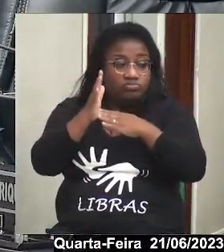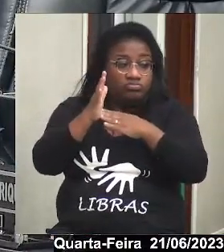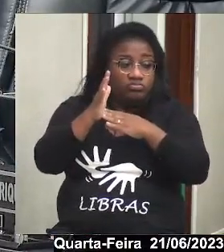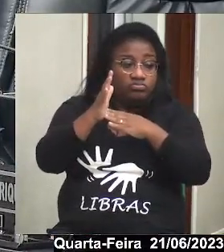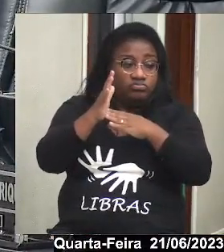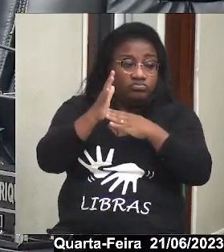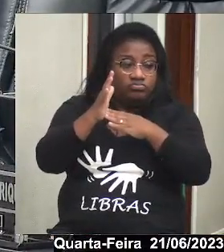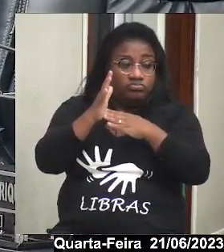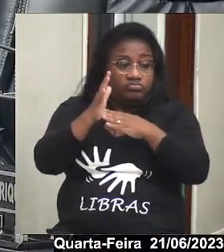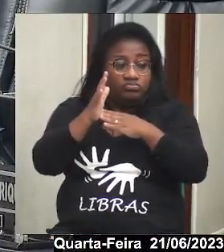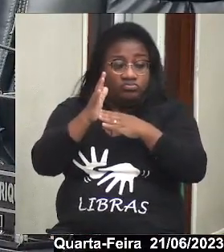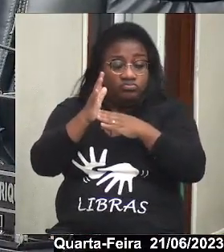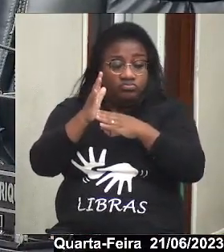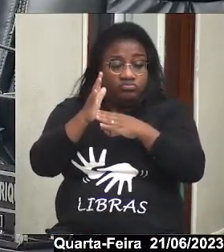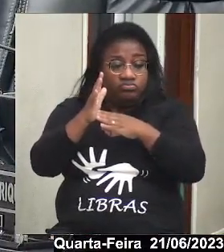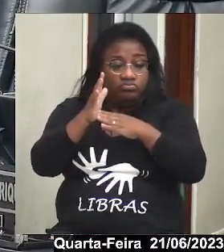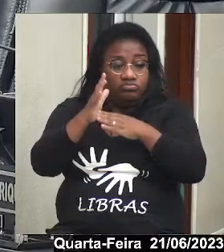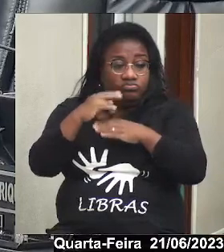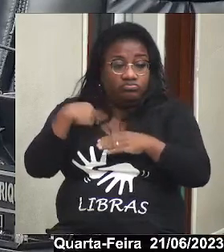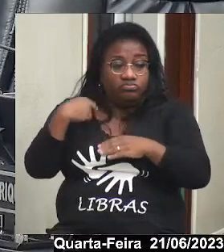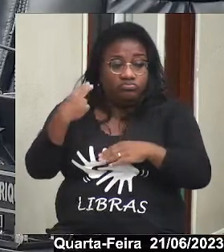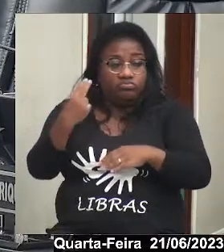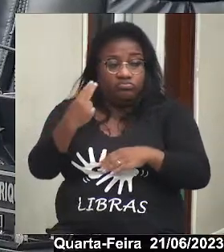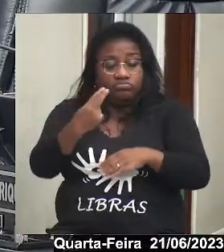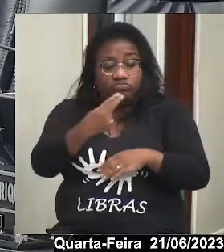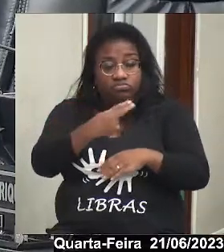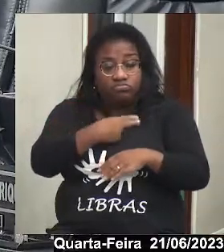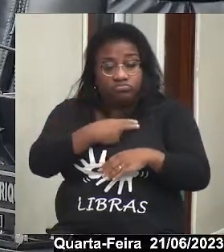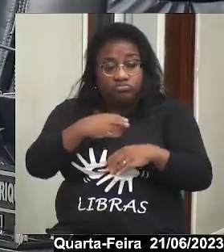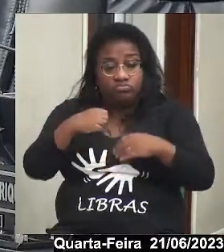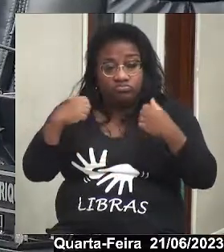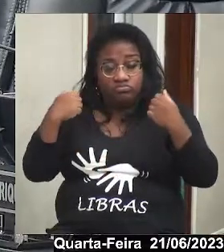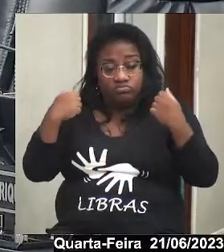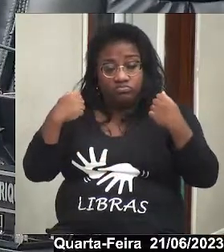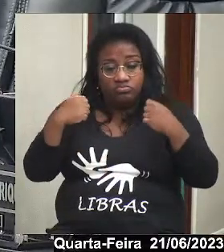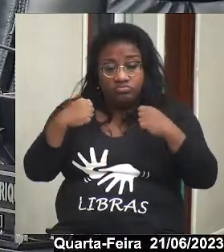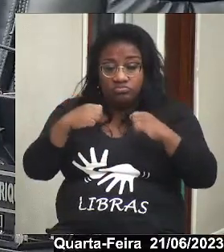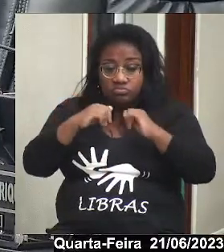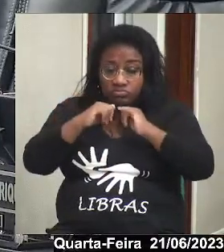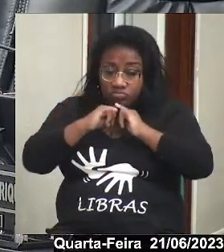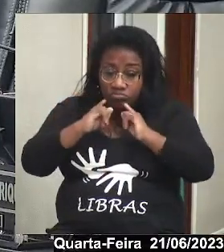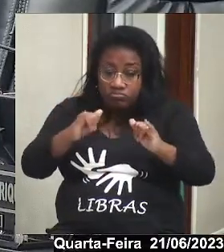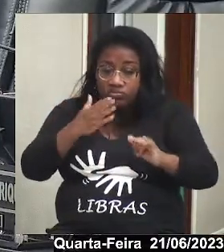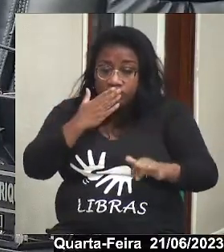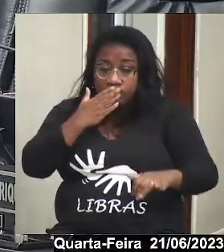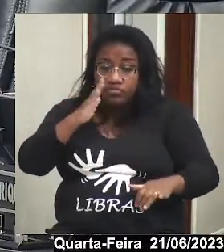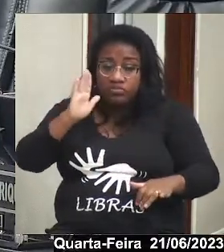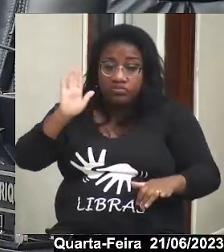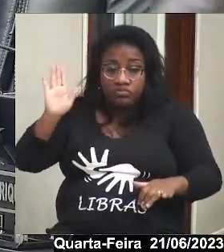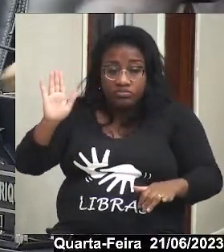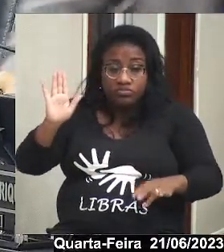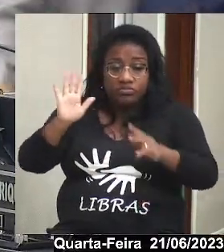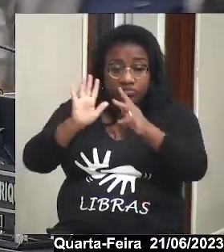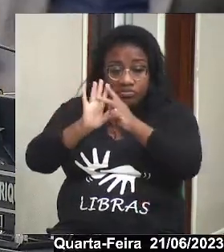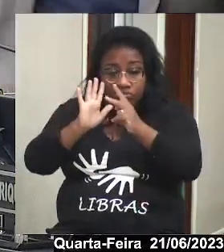né, dos feirantes, e nós estamos dando a nossa palavra. Não existe nenhum projeto a